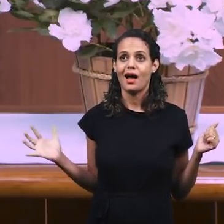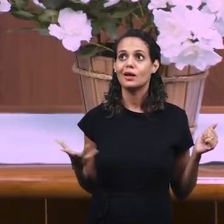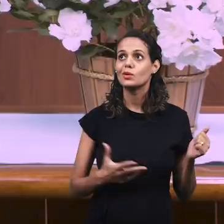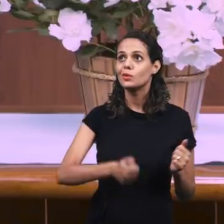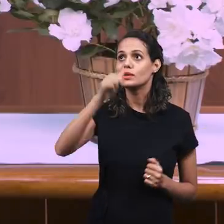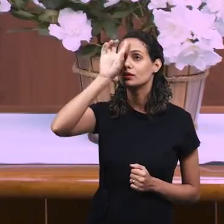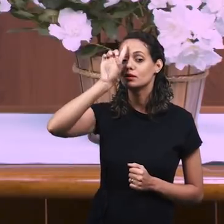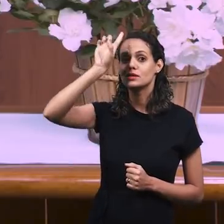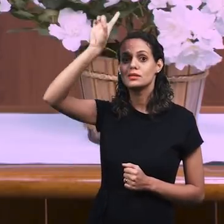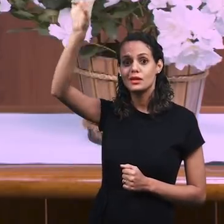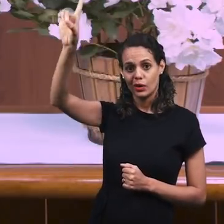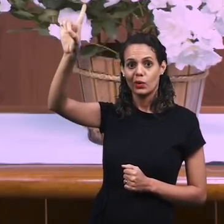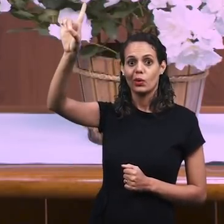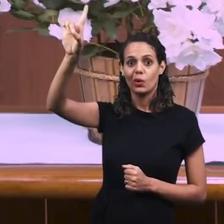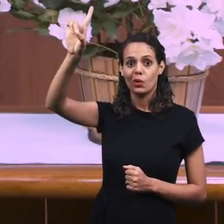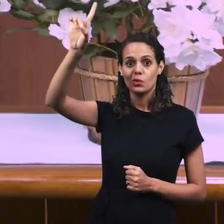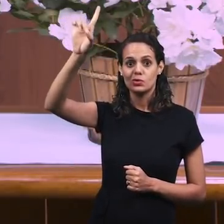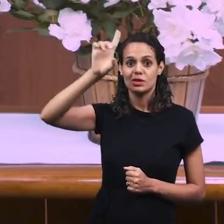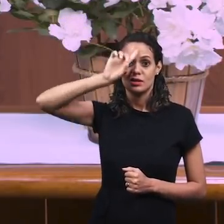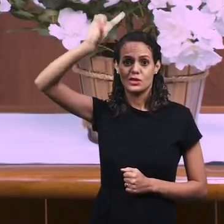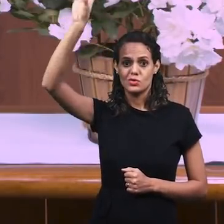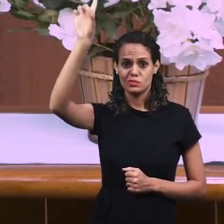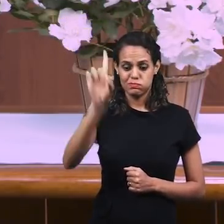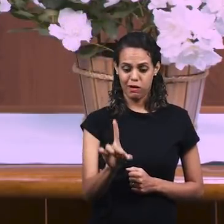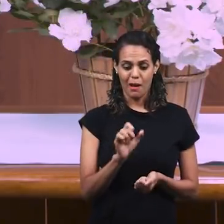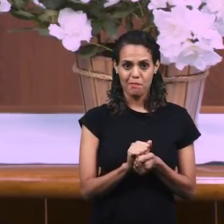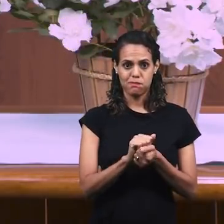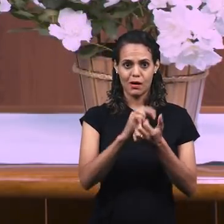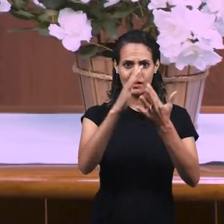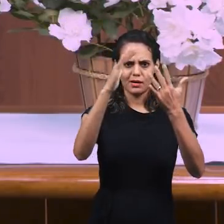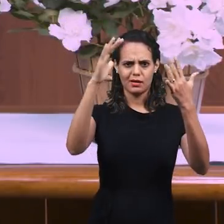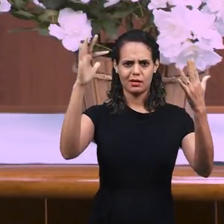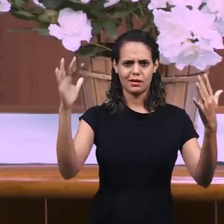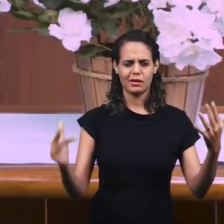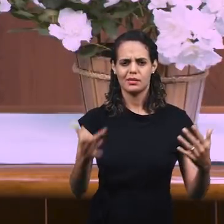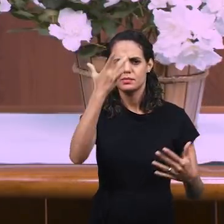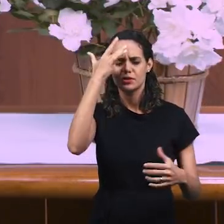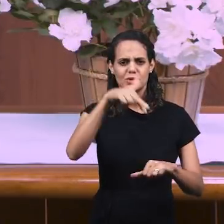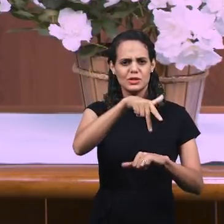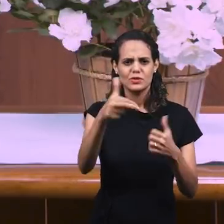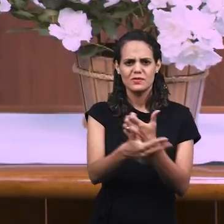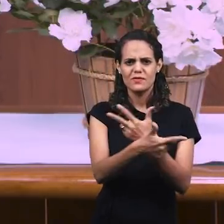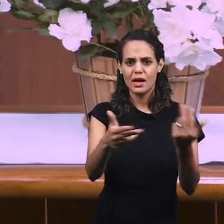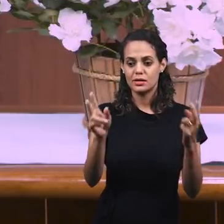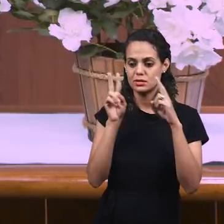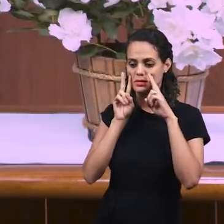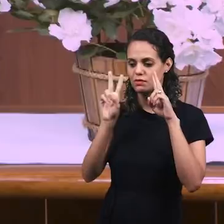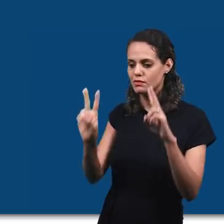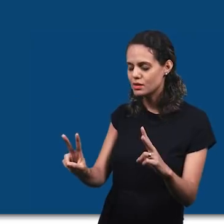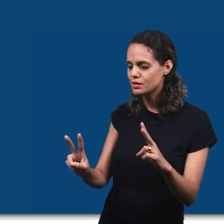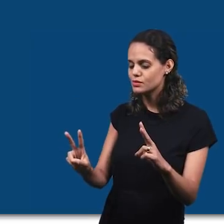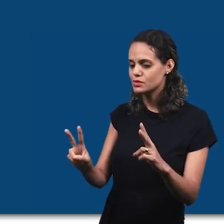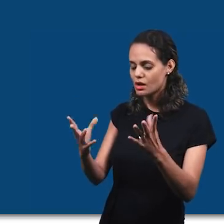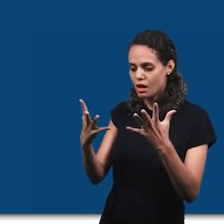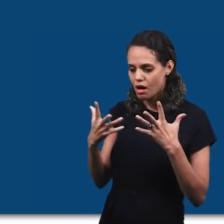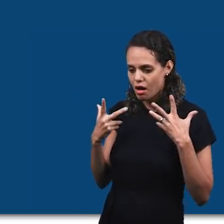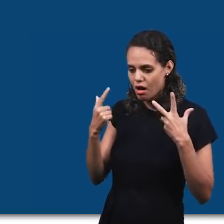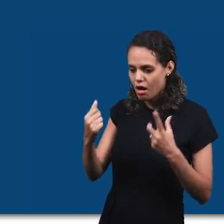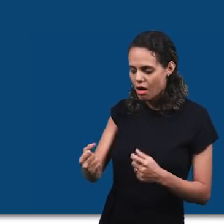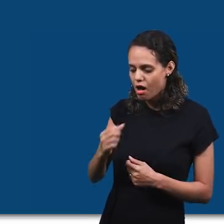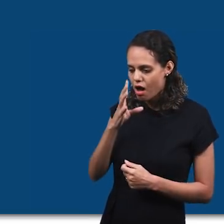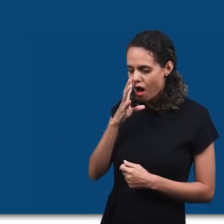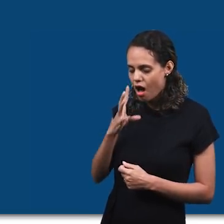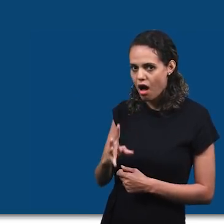a glória do Senhor encheu aquele lugar, e pessoas de todas as nações aí que estavam ali sendo alcançadas. O texto fala assim, ó, e todos